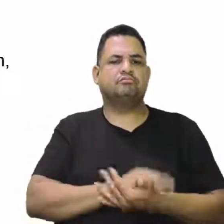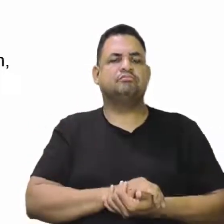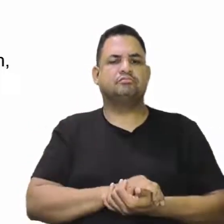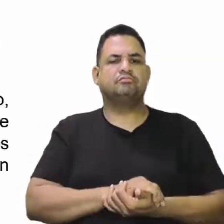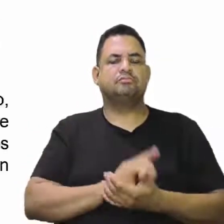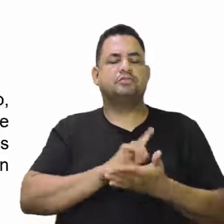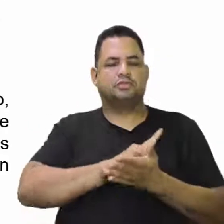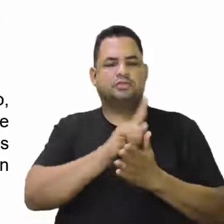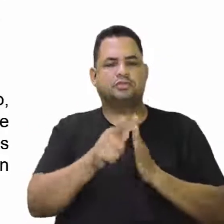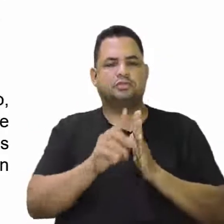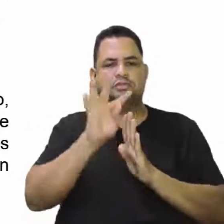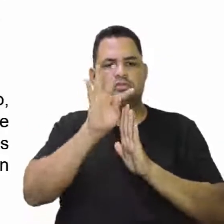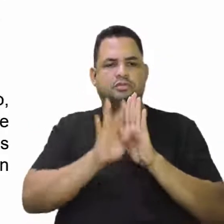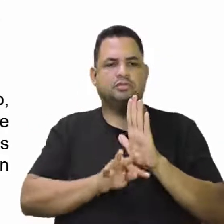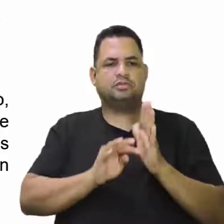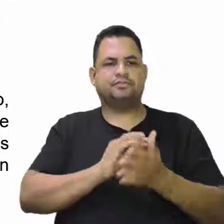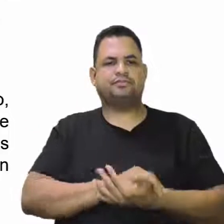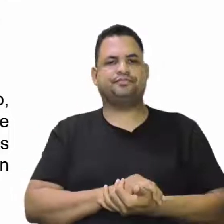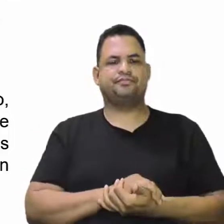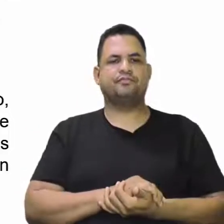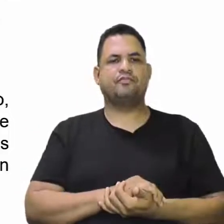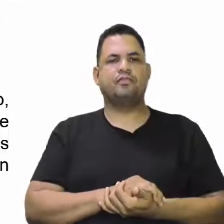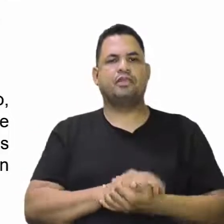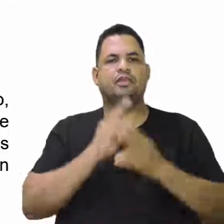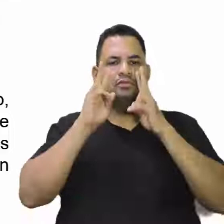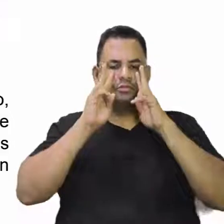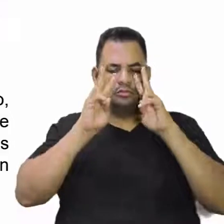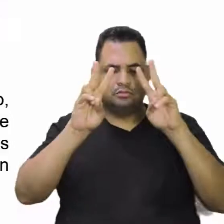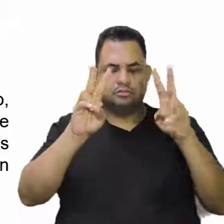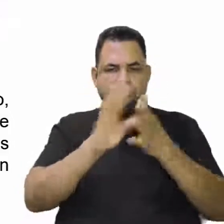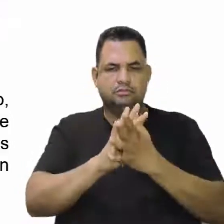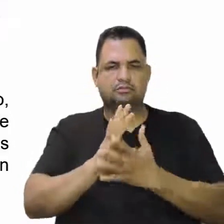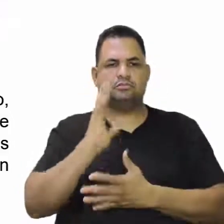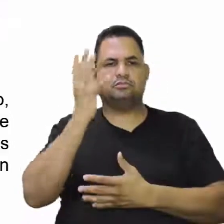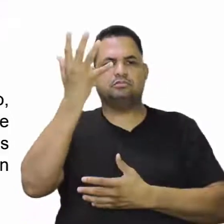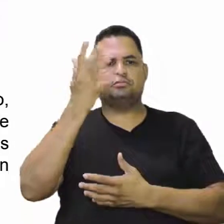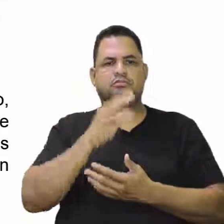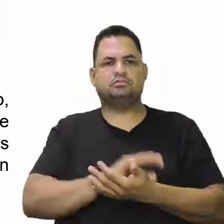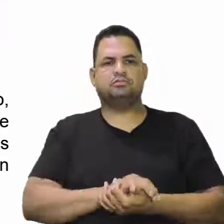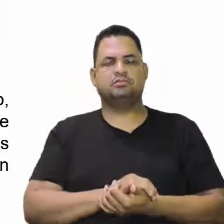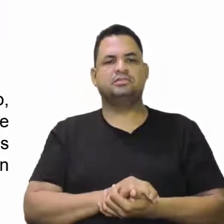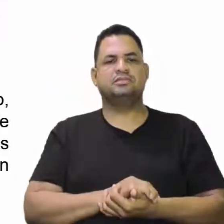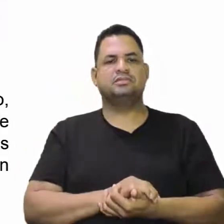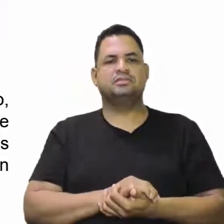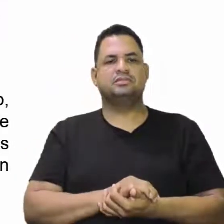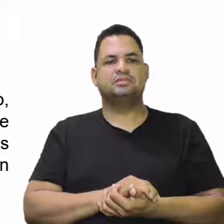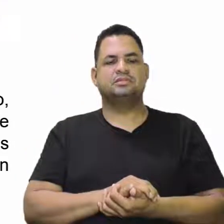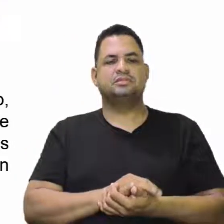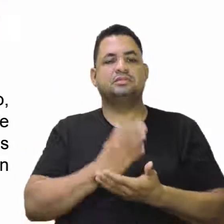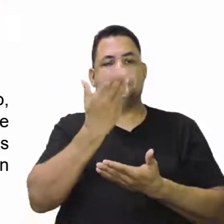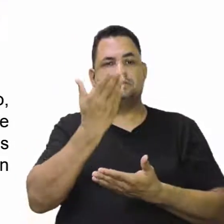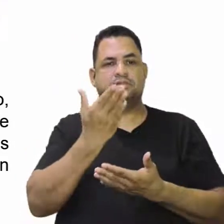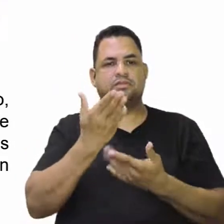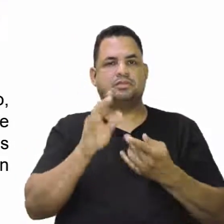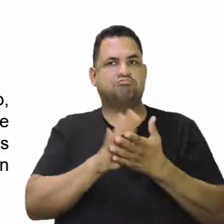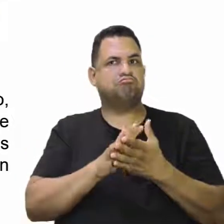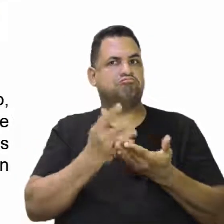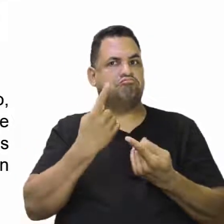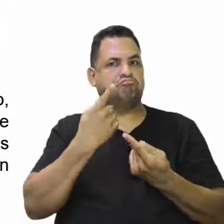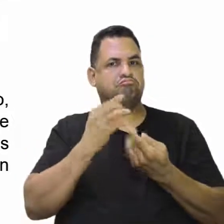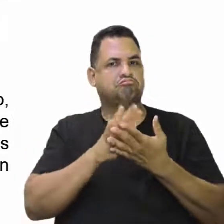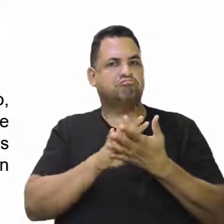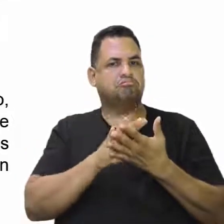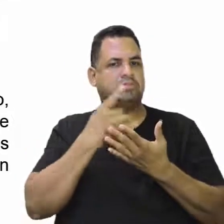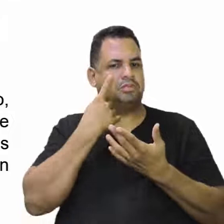gênero textual. Isso mesmo. Ainda sobre a previsão de tempo. Desse ponto de vista, a gente tem que observar o